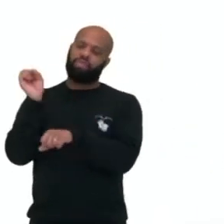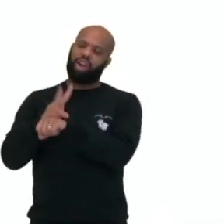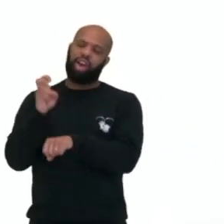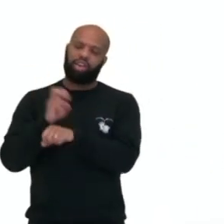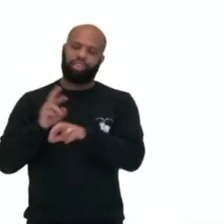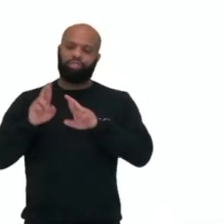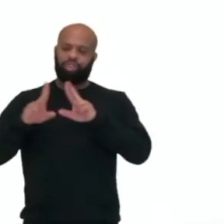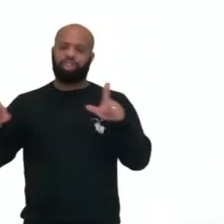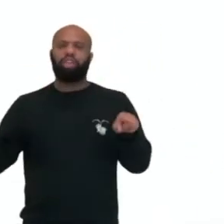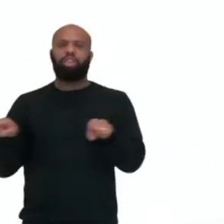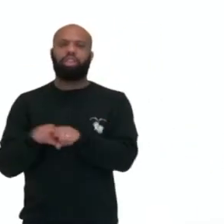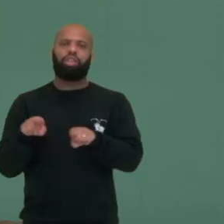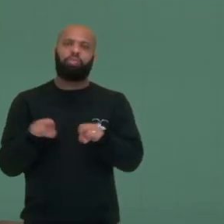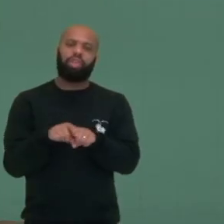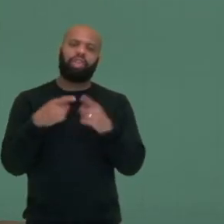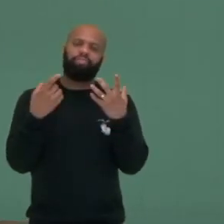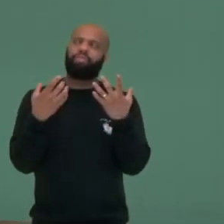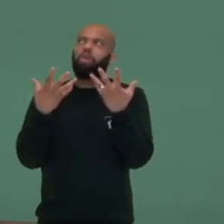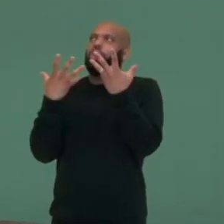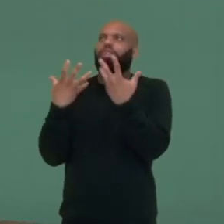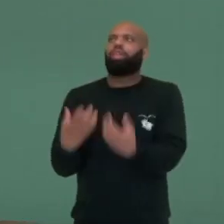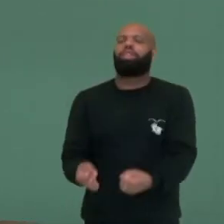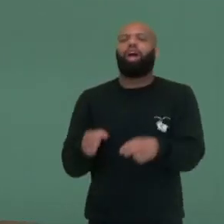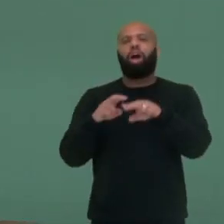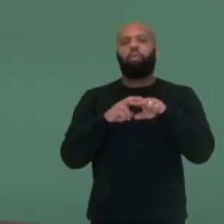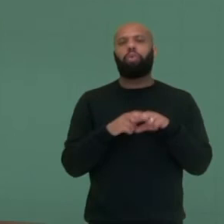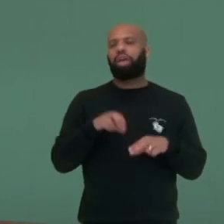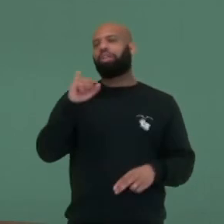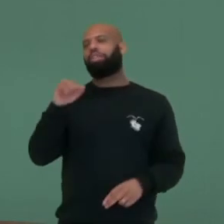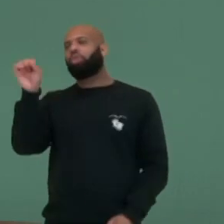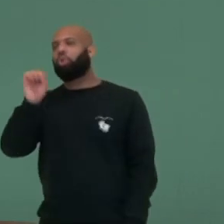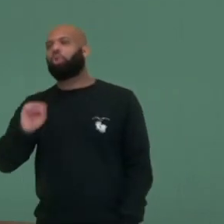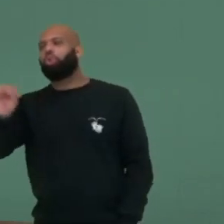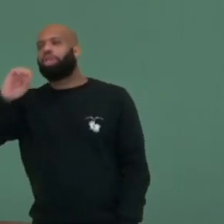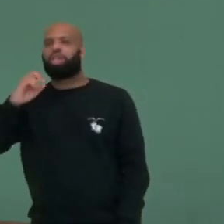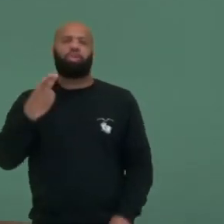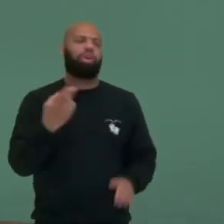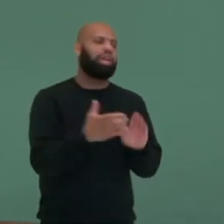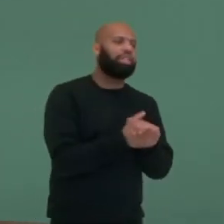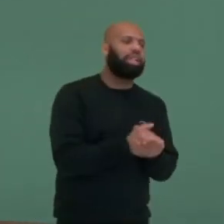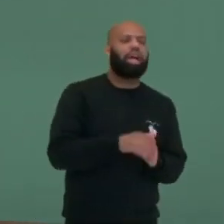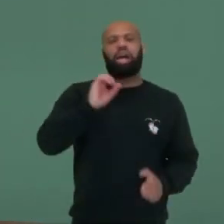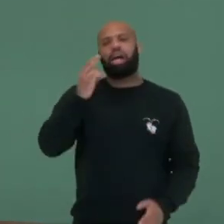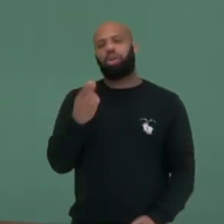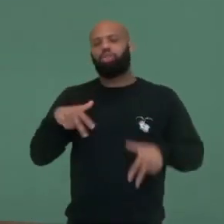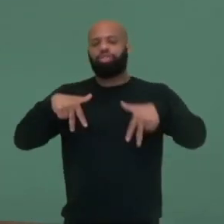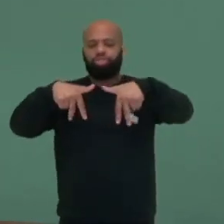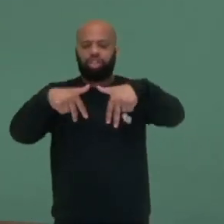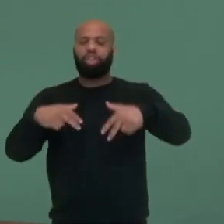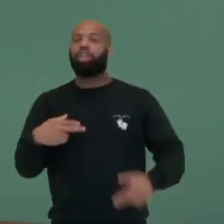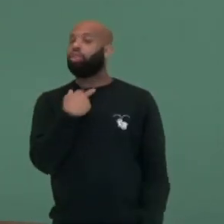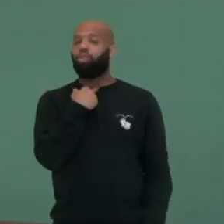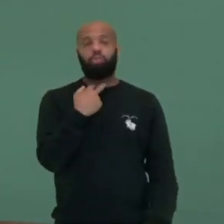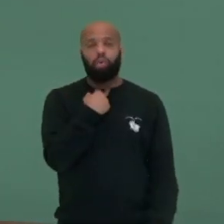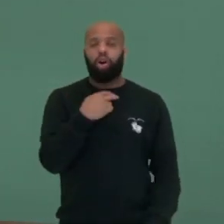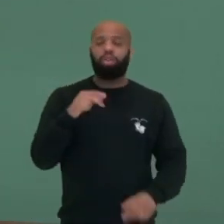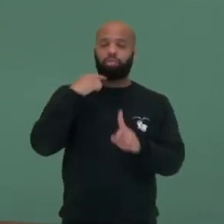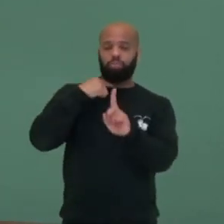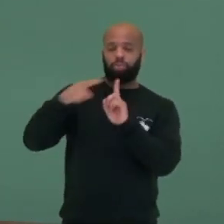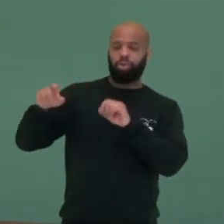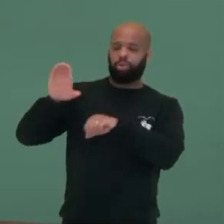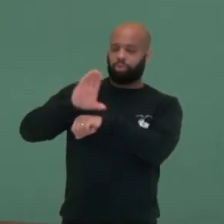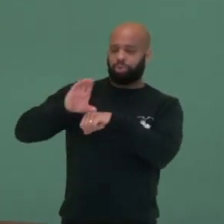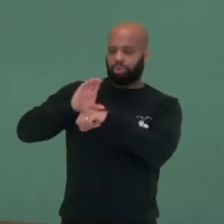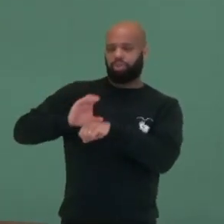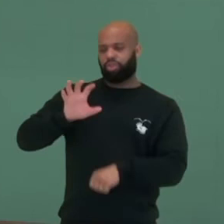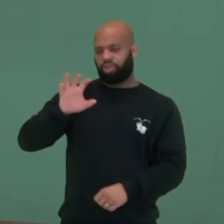em razão do estado civil, do gênero. Não há mais, e é proibido pela Constituição essa